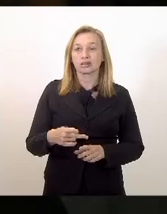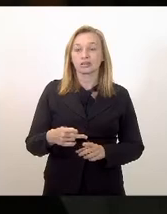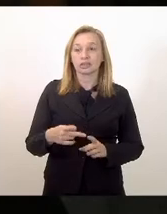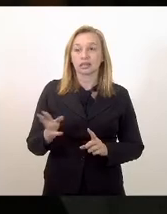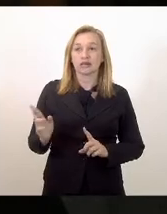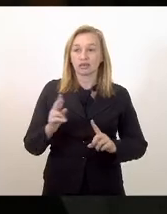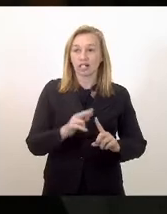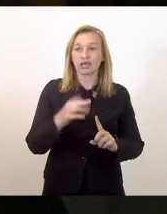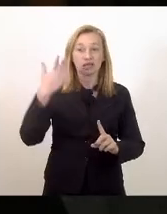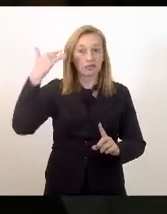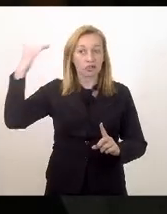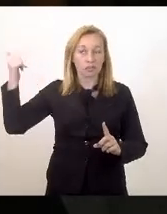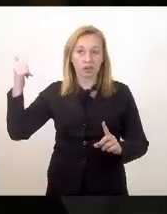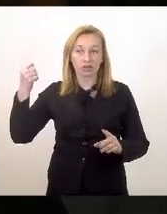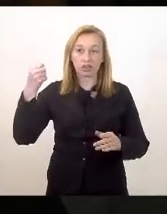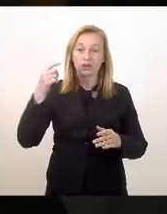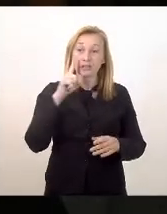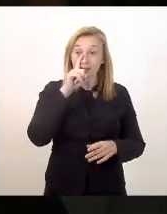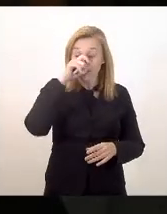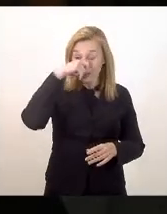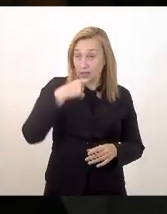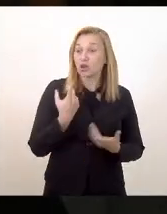corajosamente resistiram ao arbítrio. Cito